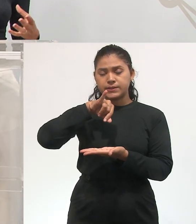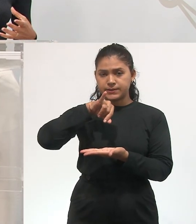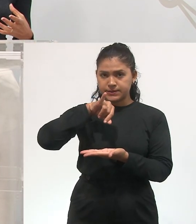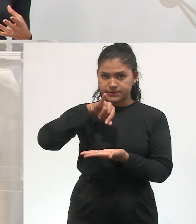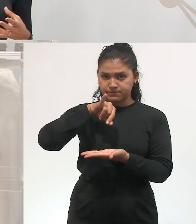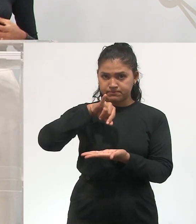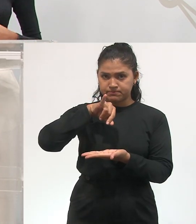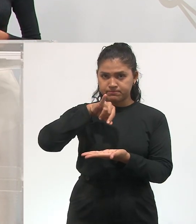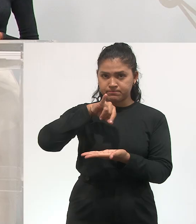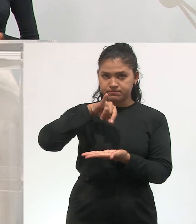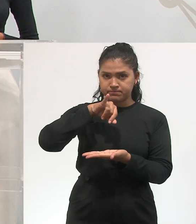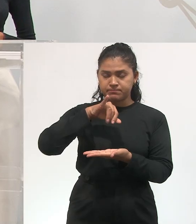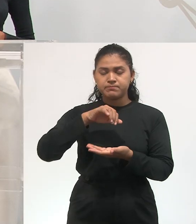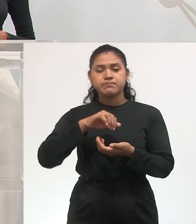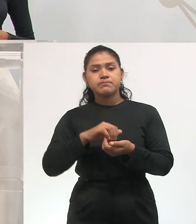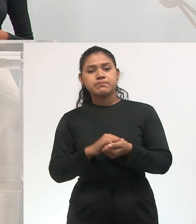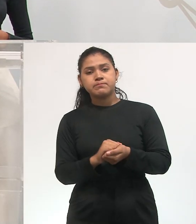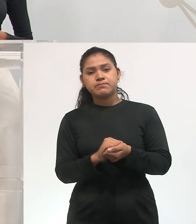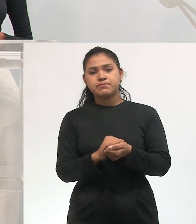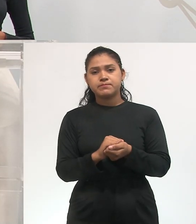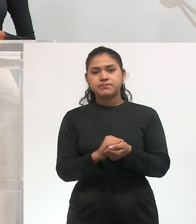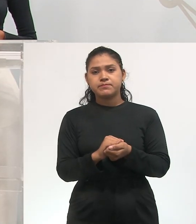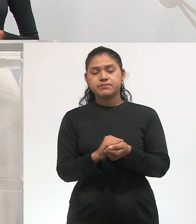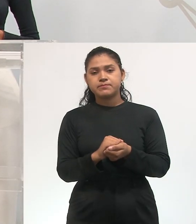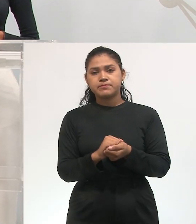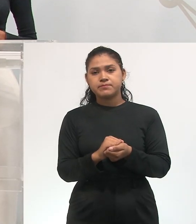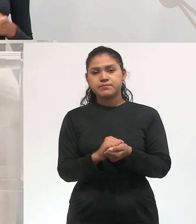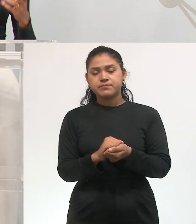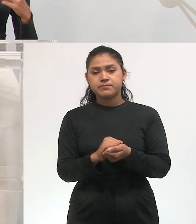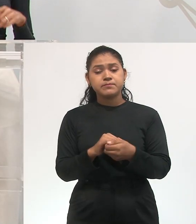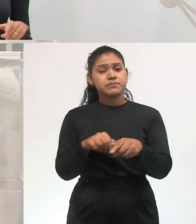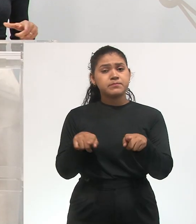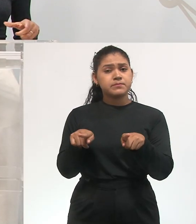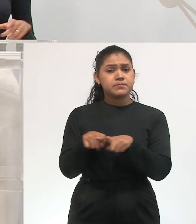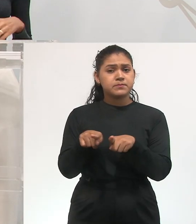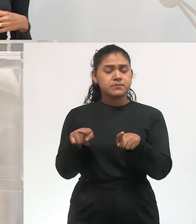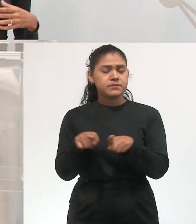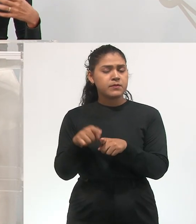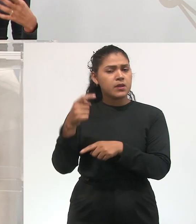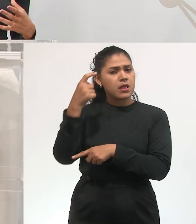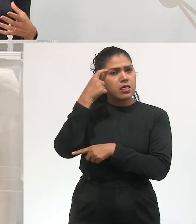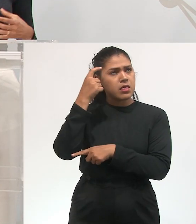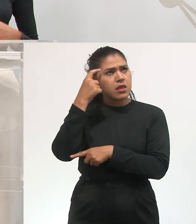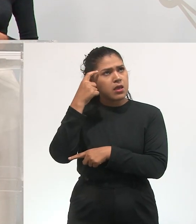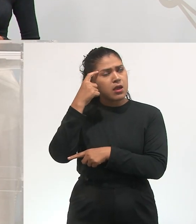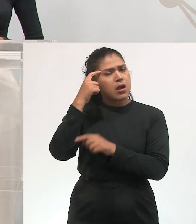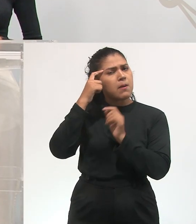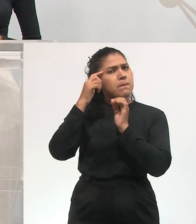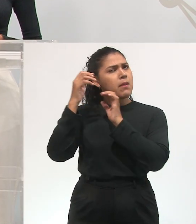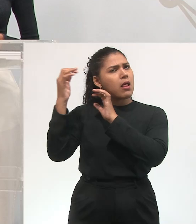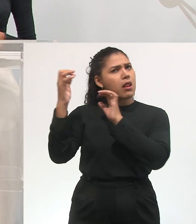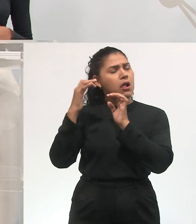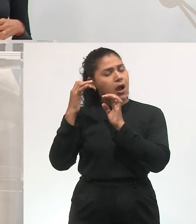a consolidação do sistema capitalista. E as suas ideias, o seu